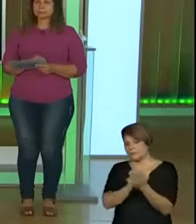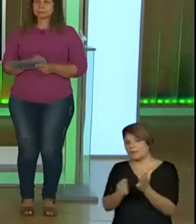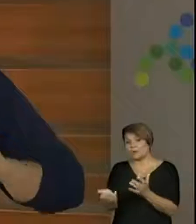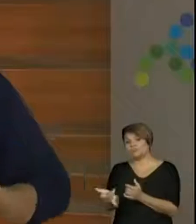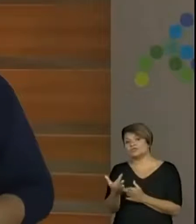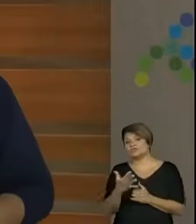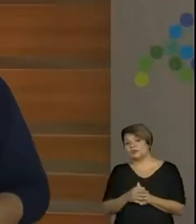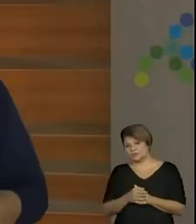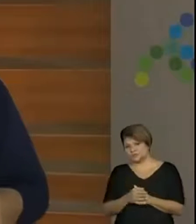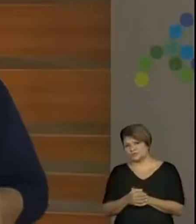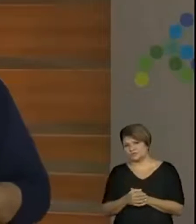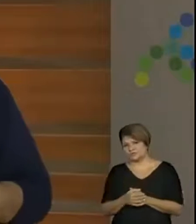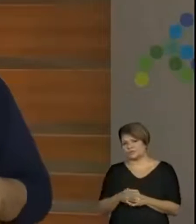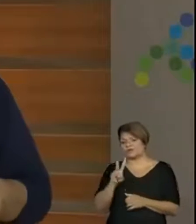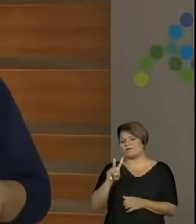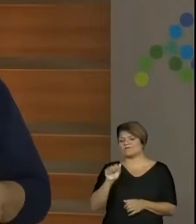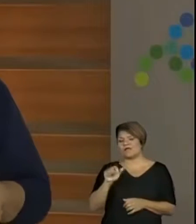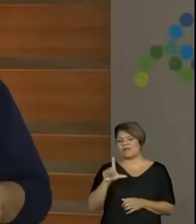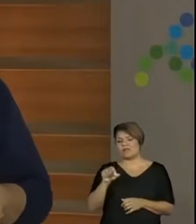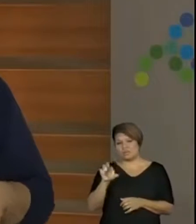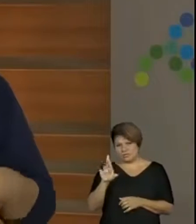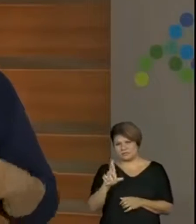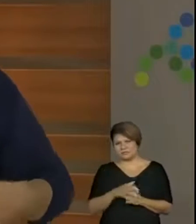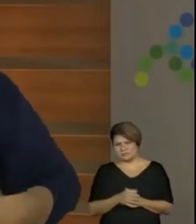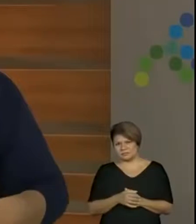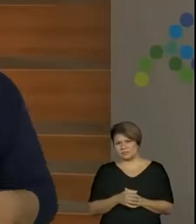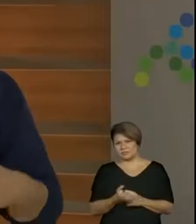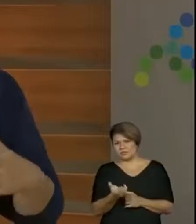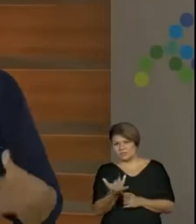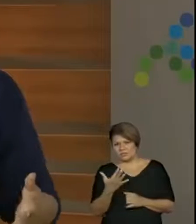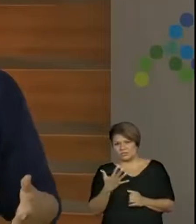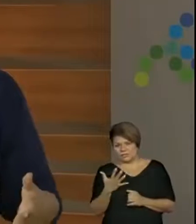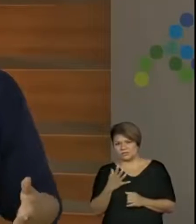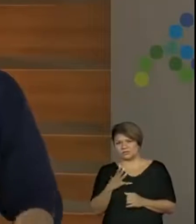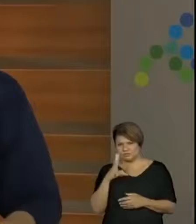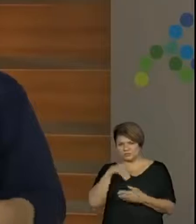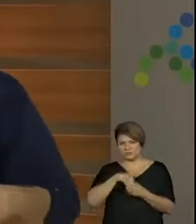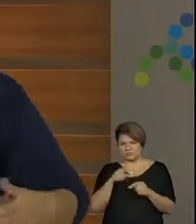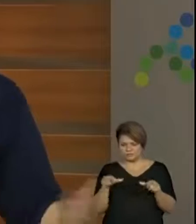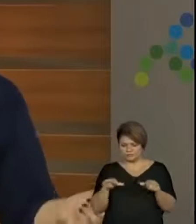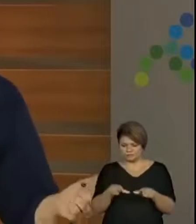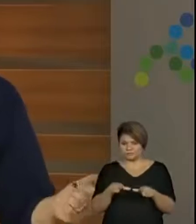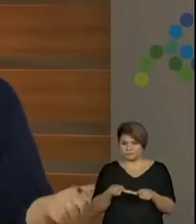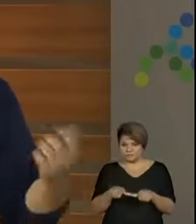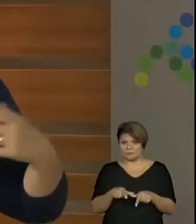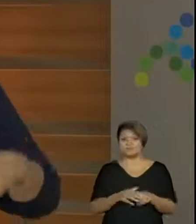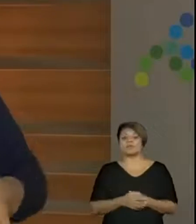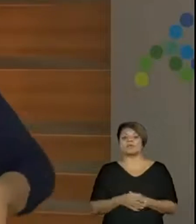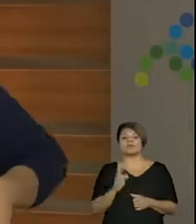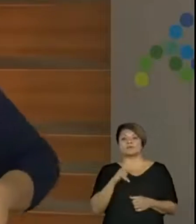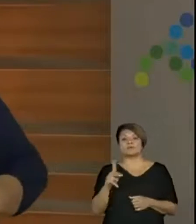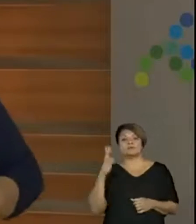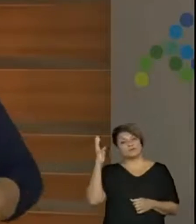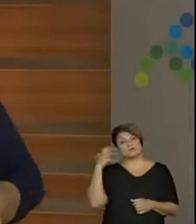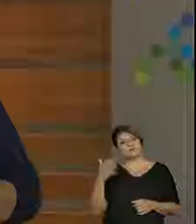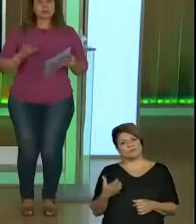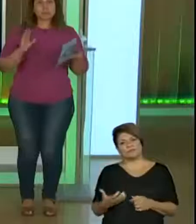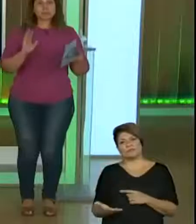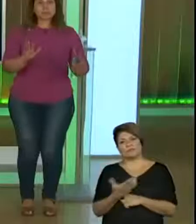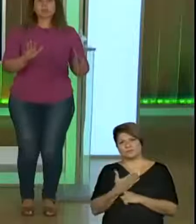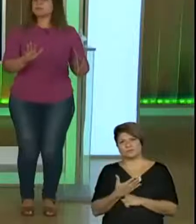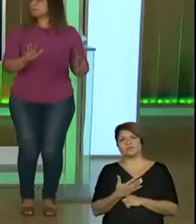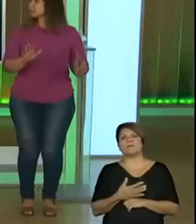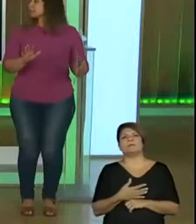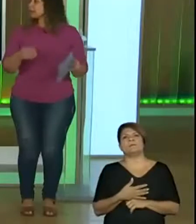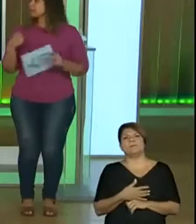eu preciso realmente retomar os valores da cédula, para ver se vocês compreenderam. E aí a professora Vivi vai me ajudar, né, professora tá Vivi, bom.